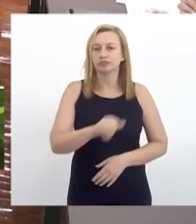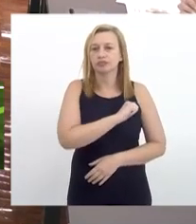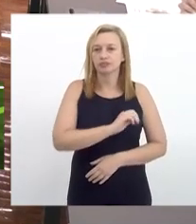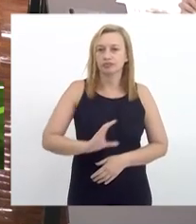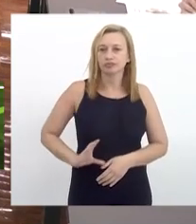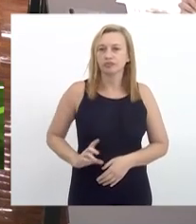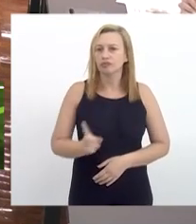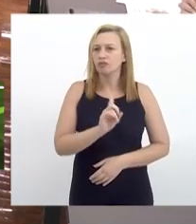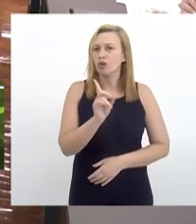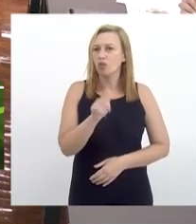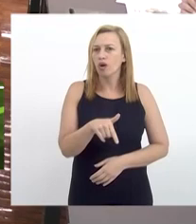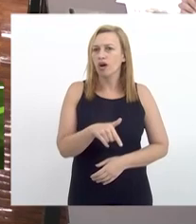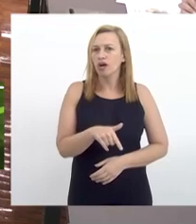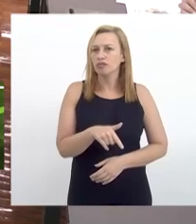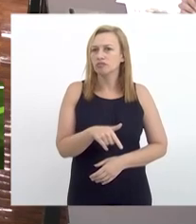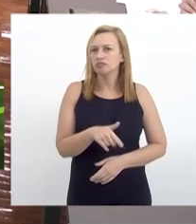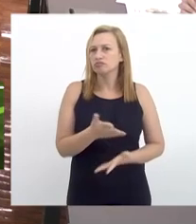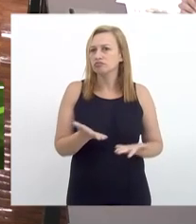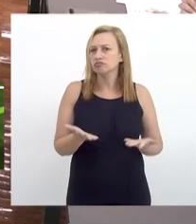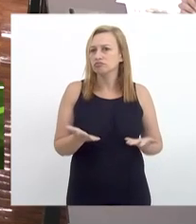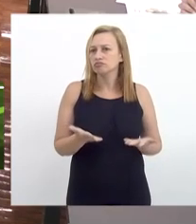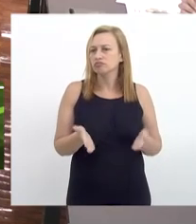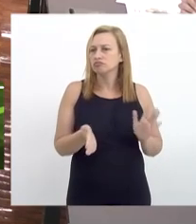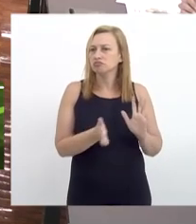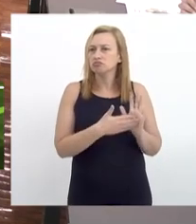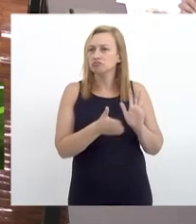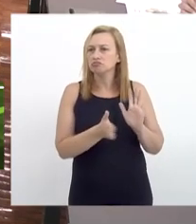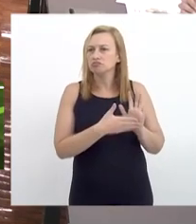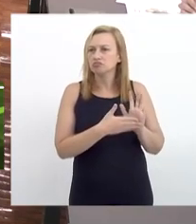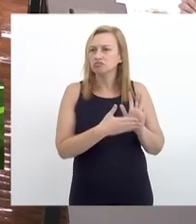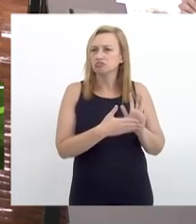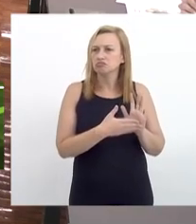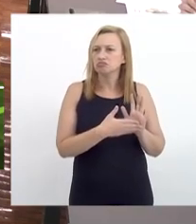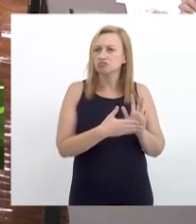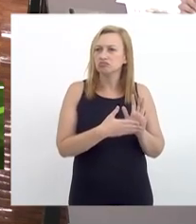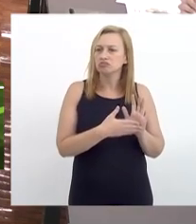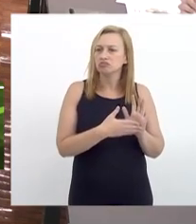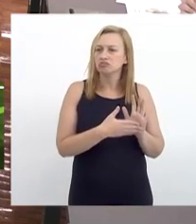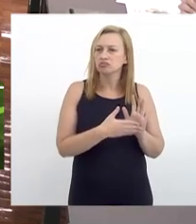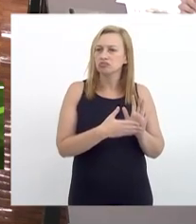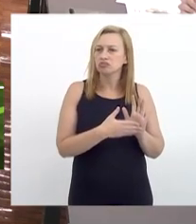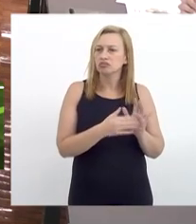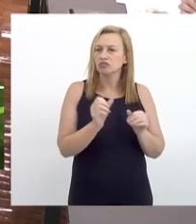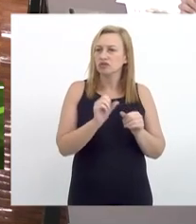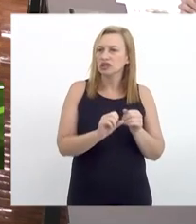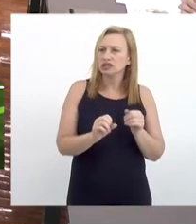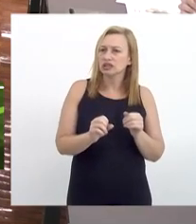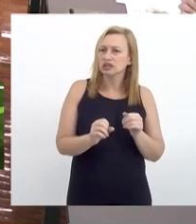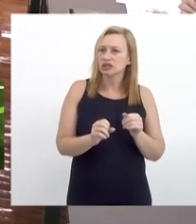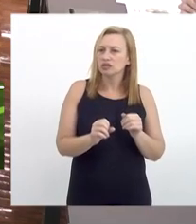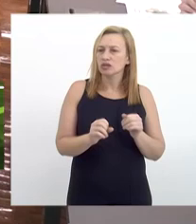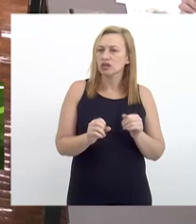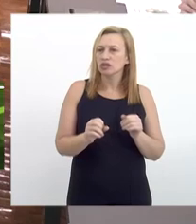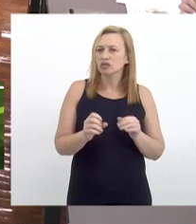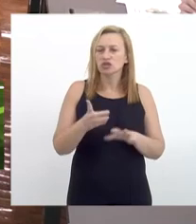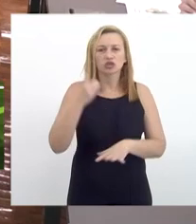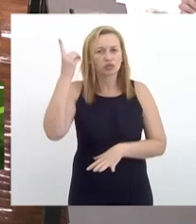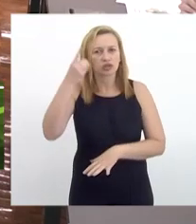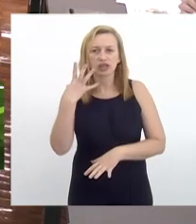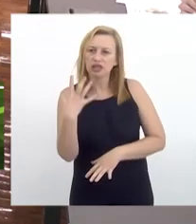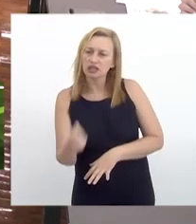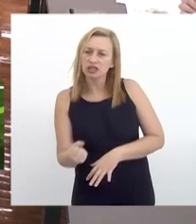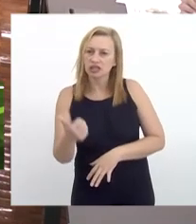uma uma uma proposta de se convencer o parlamento que 18 é melhor não foi isso